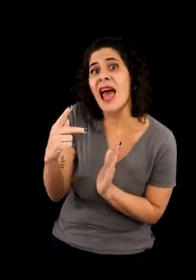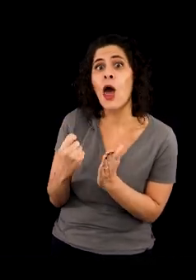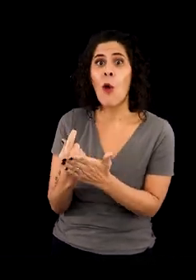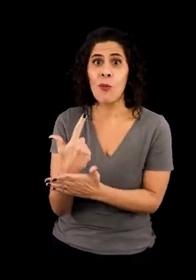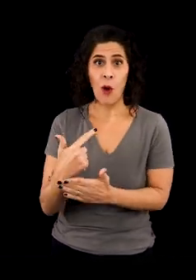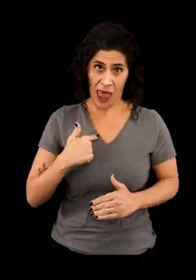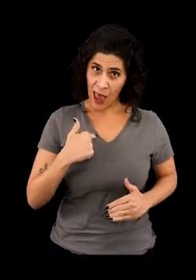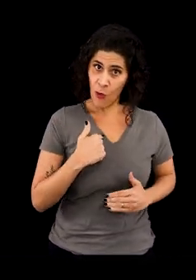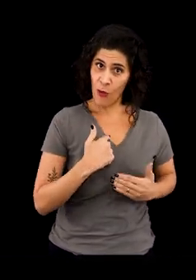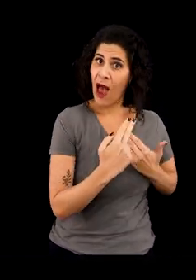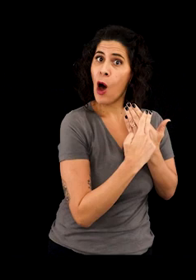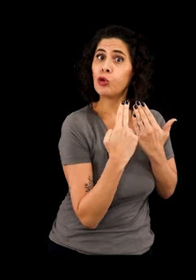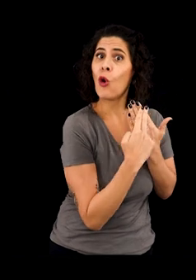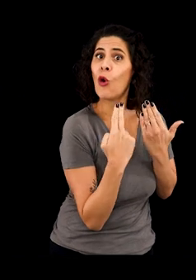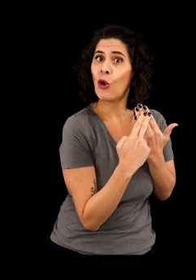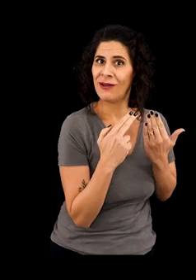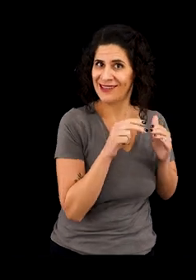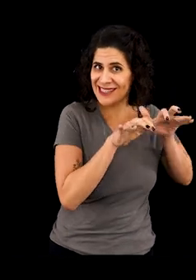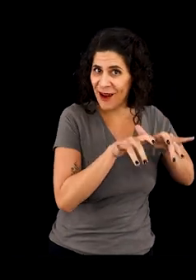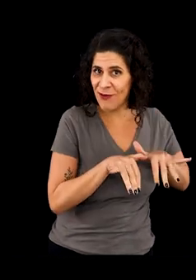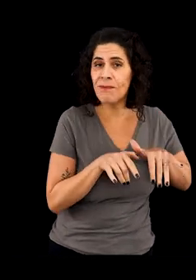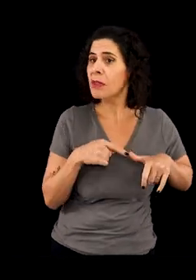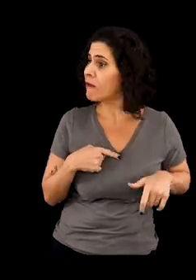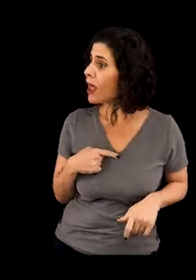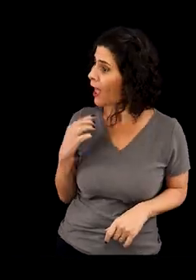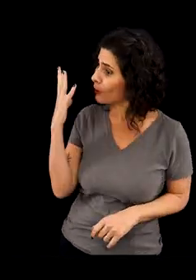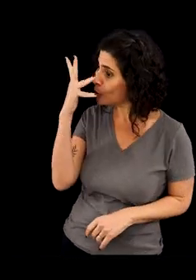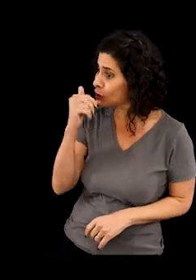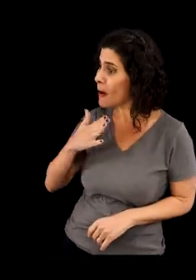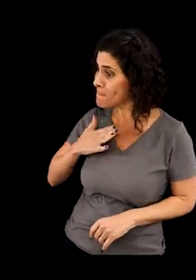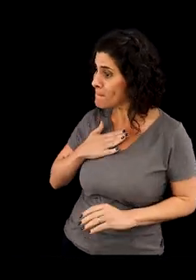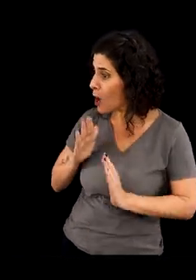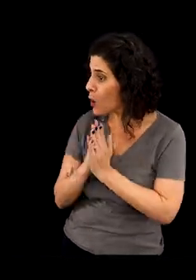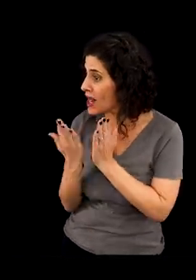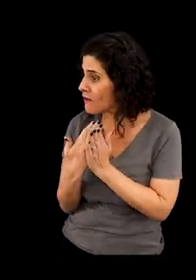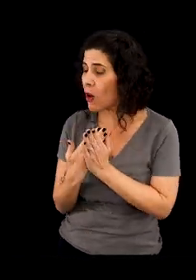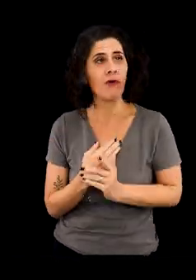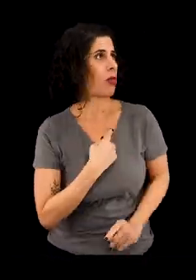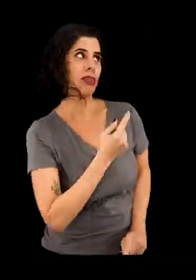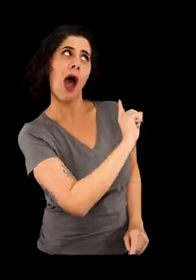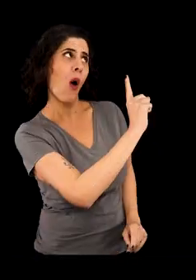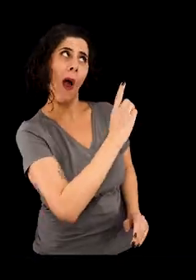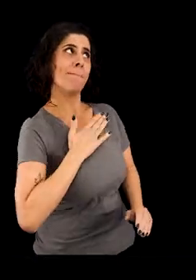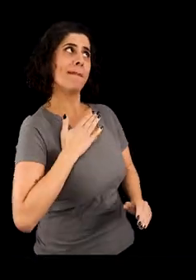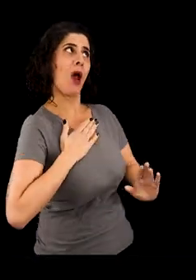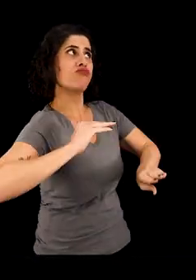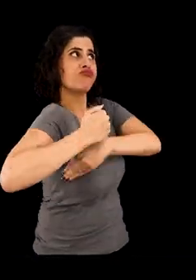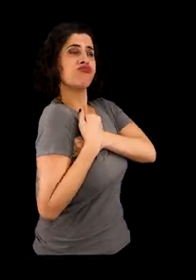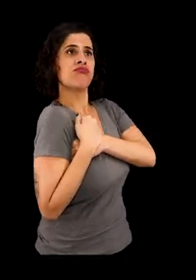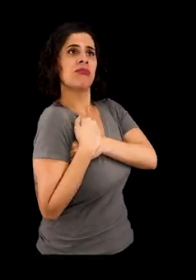de comprar, que eu havia escrito. E eu falei: ah, que bonitinho, esse livro é meu. Ela falou: não é não, é meu.